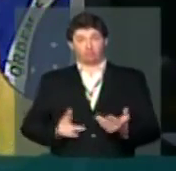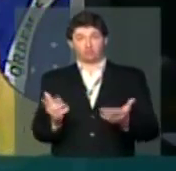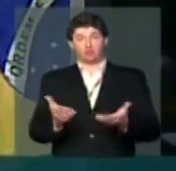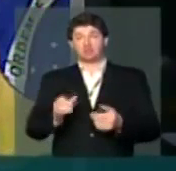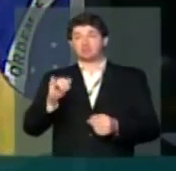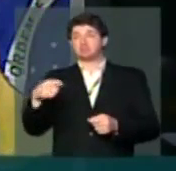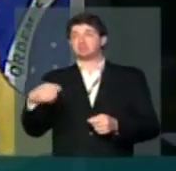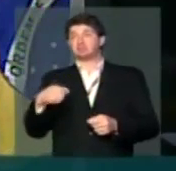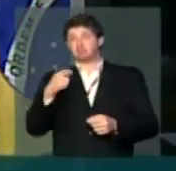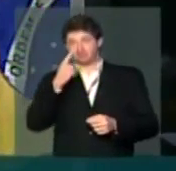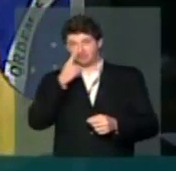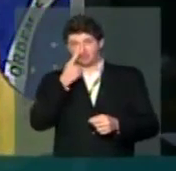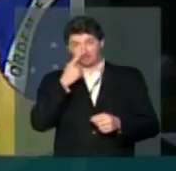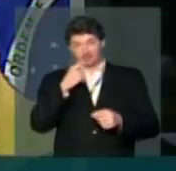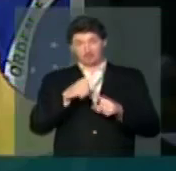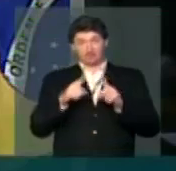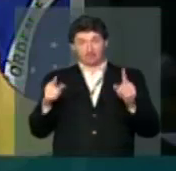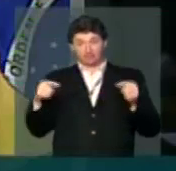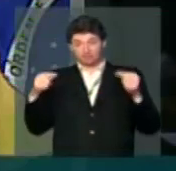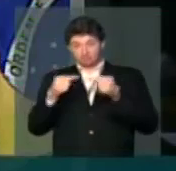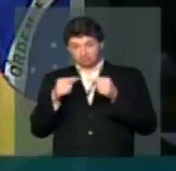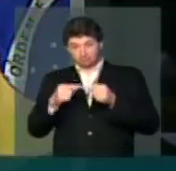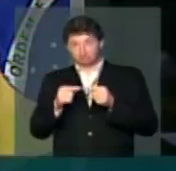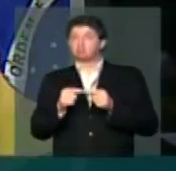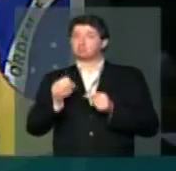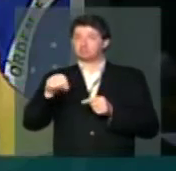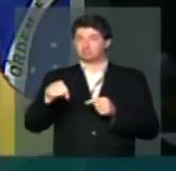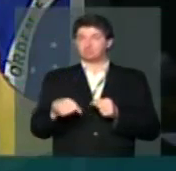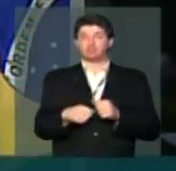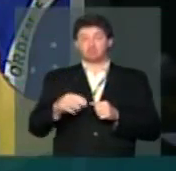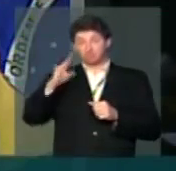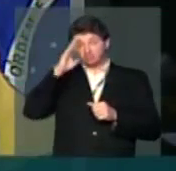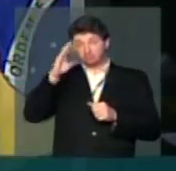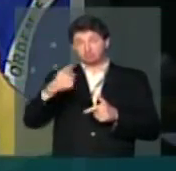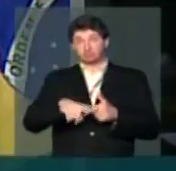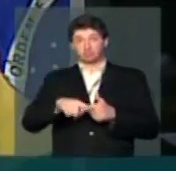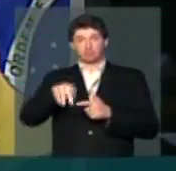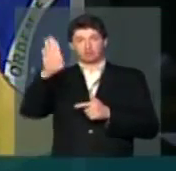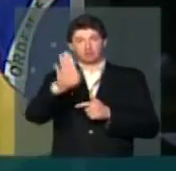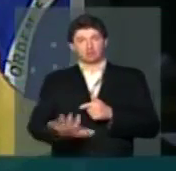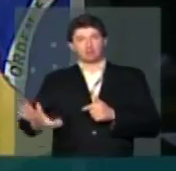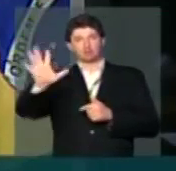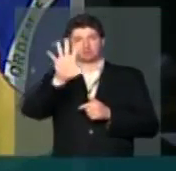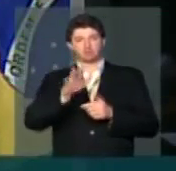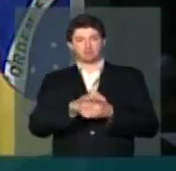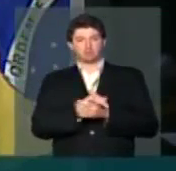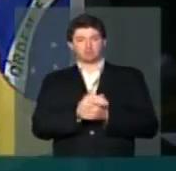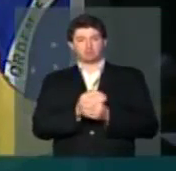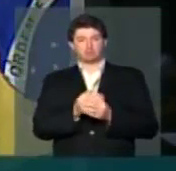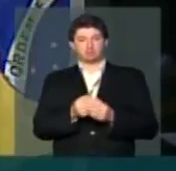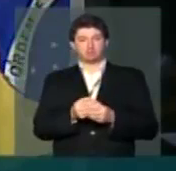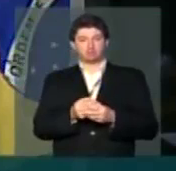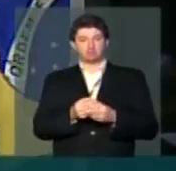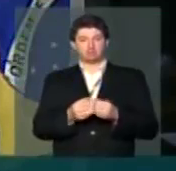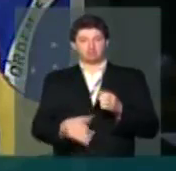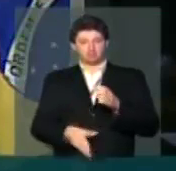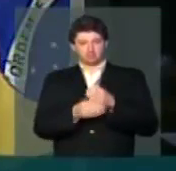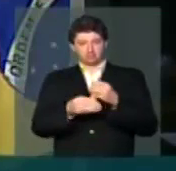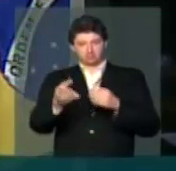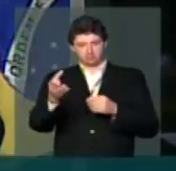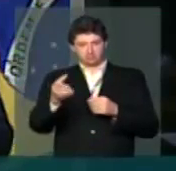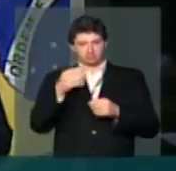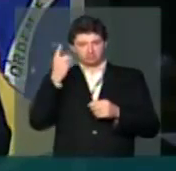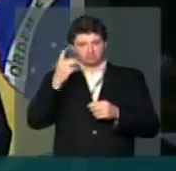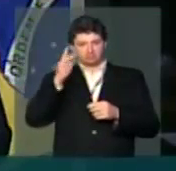que precisa, mas em torno, isso sim, das grandes causas nacionais. Vossa Excelência me concede uma parte? Com muito